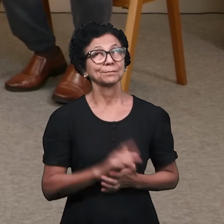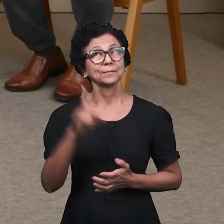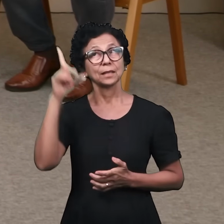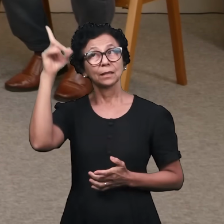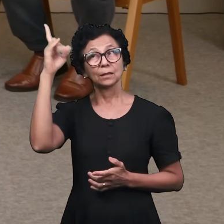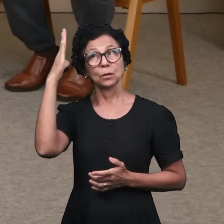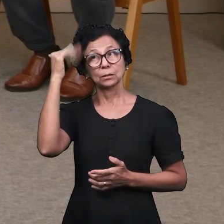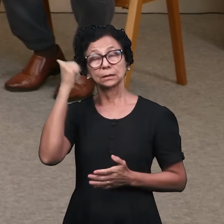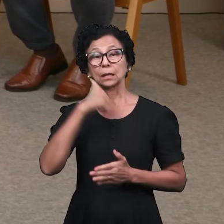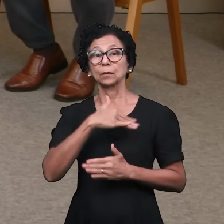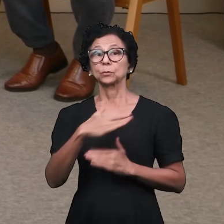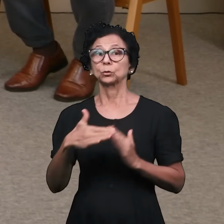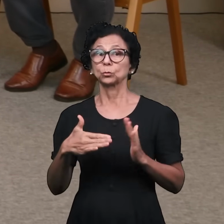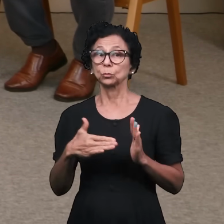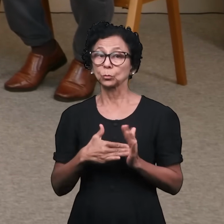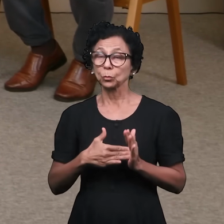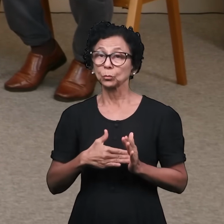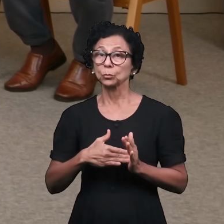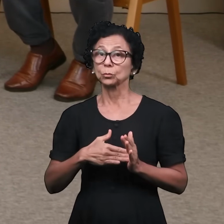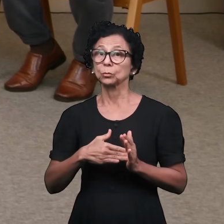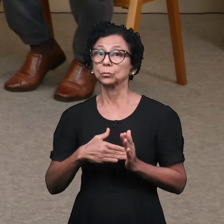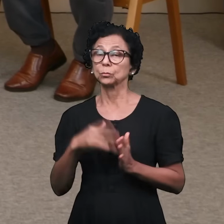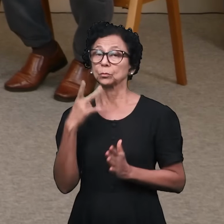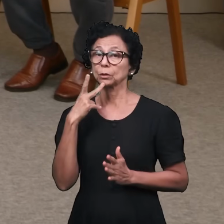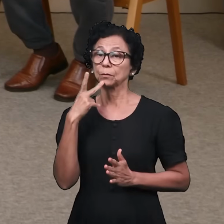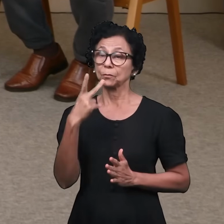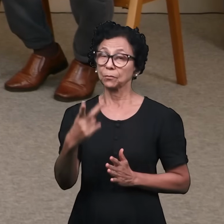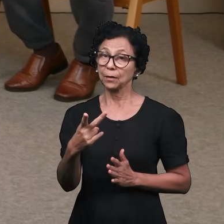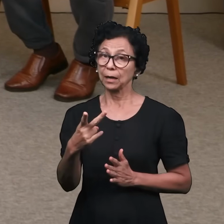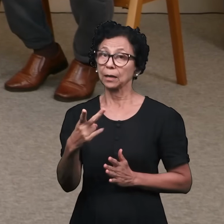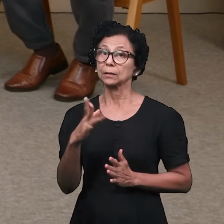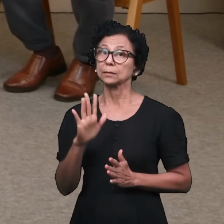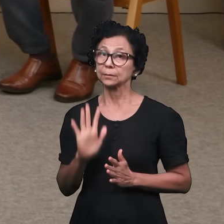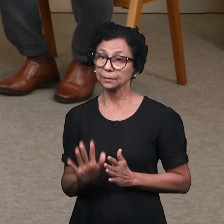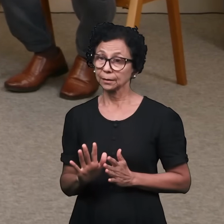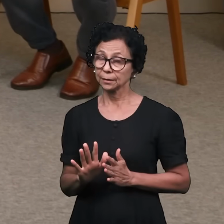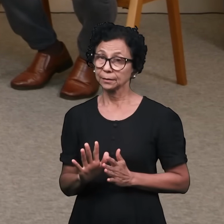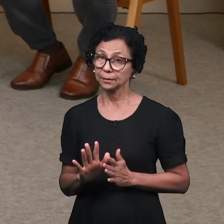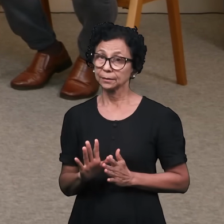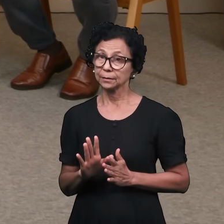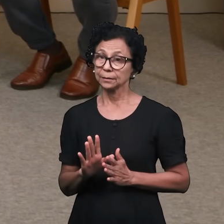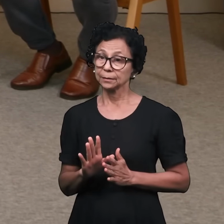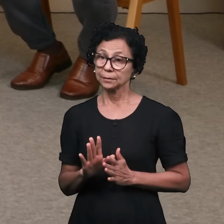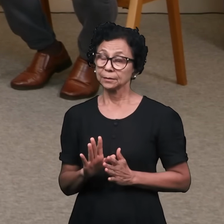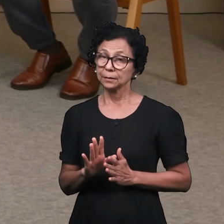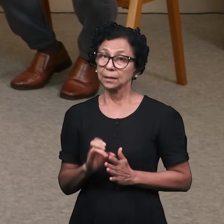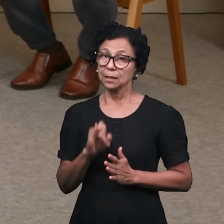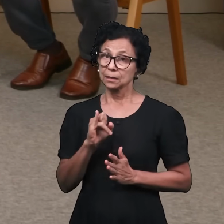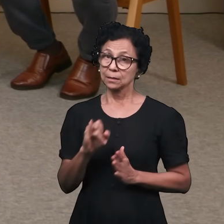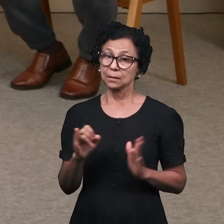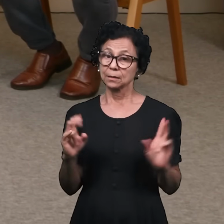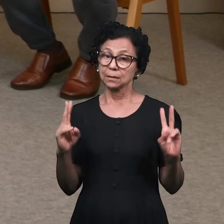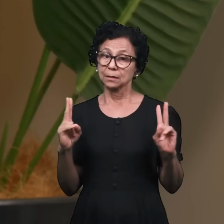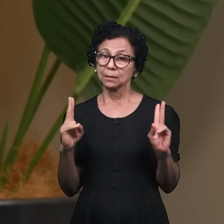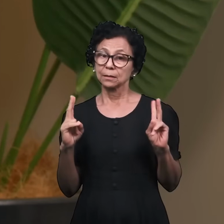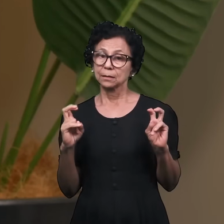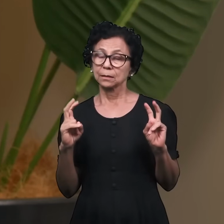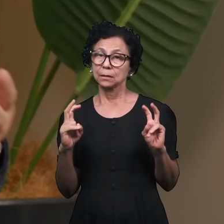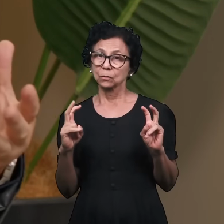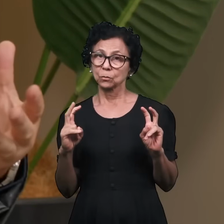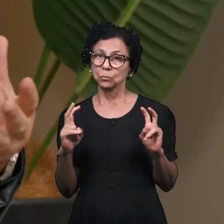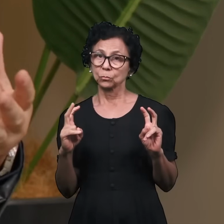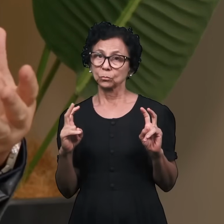né? Deus sabe o que fala e o que pede e o que Ele colocou na sua palavra. Se esse assunto, ele